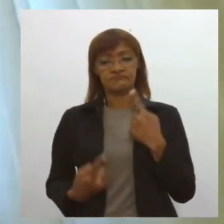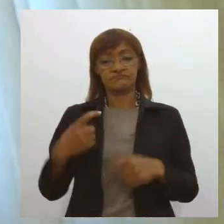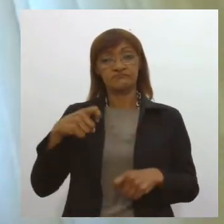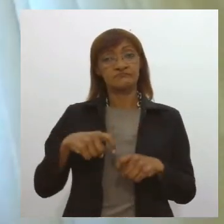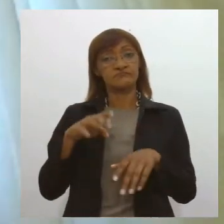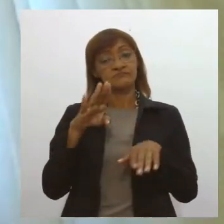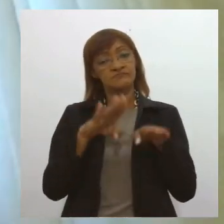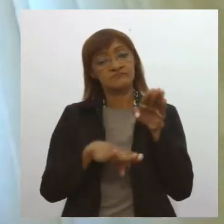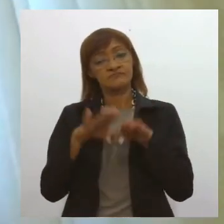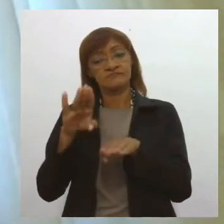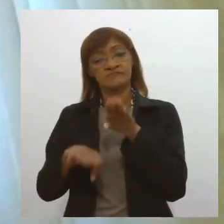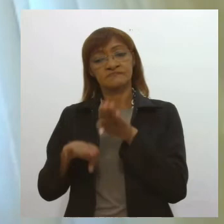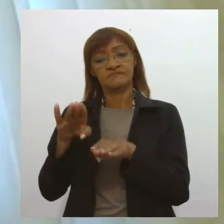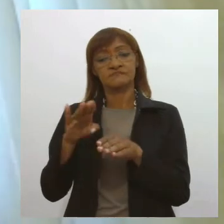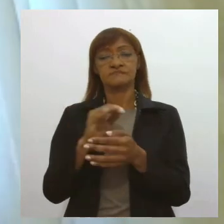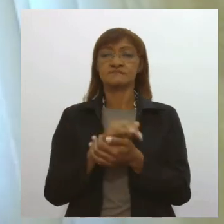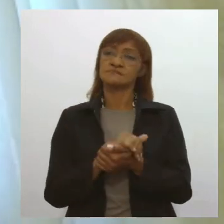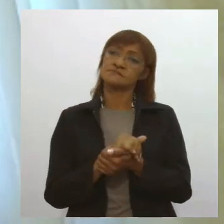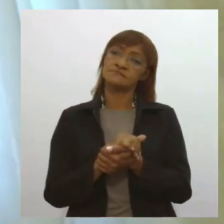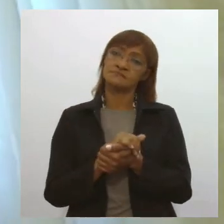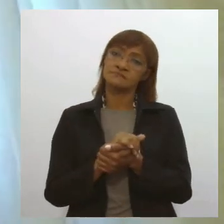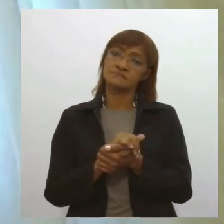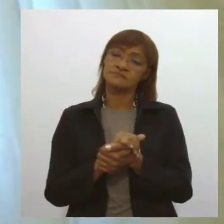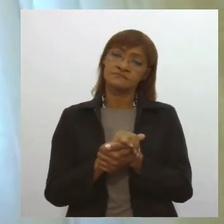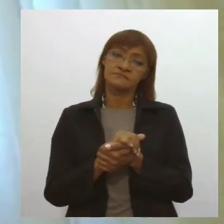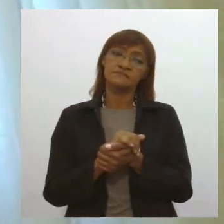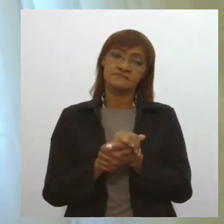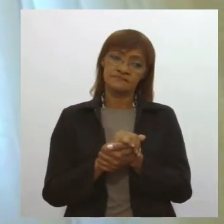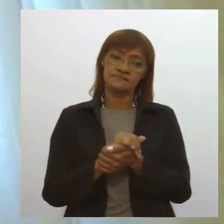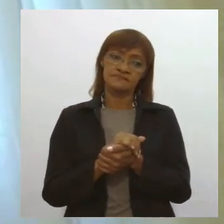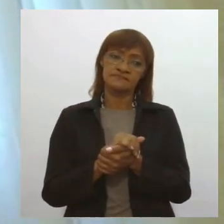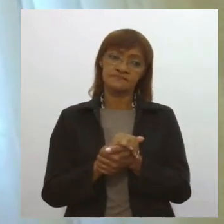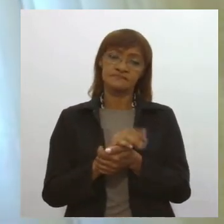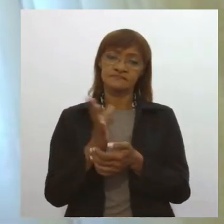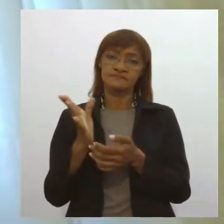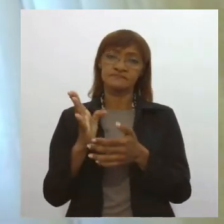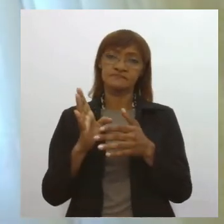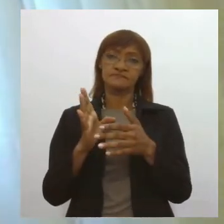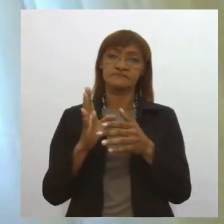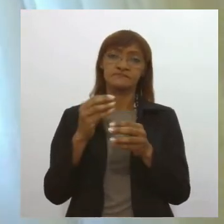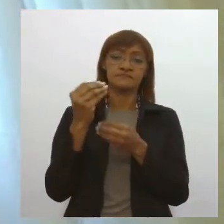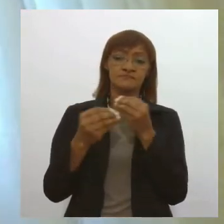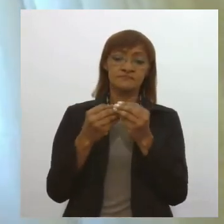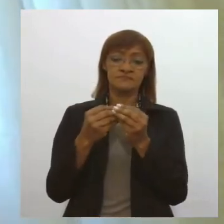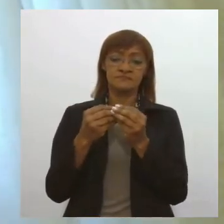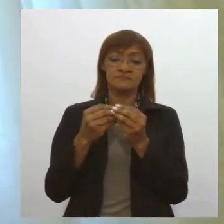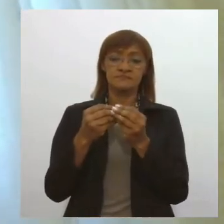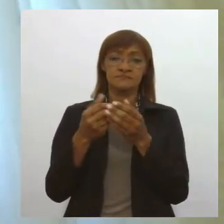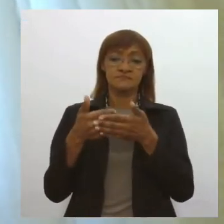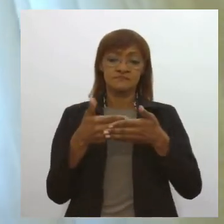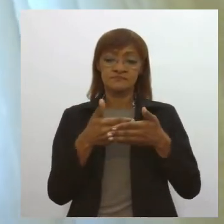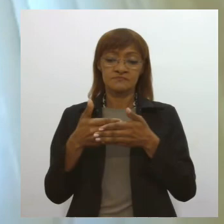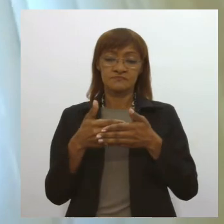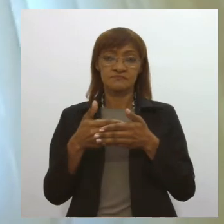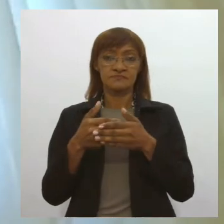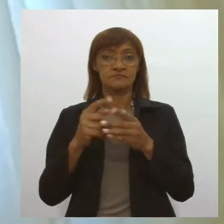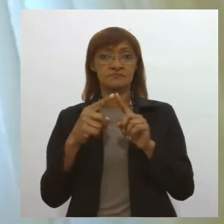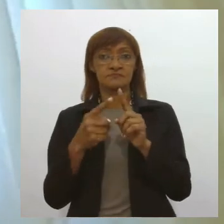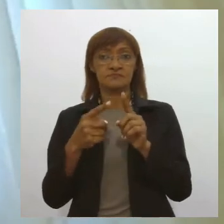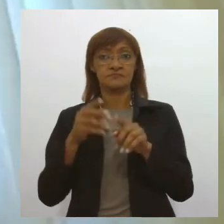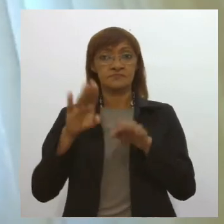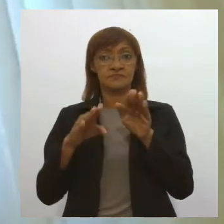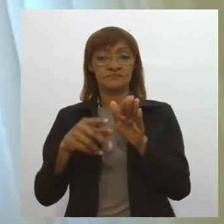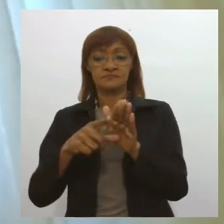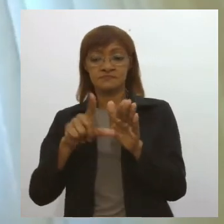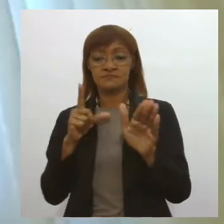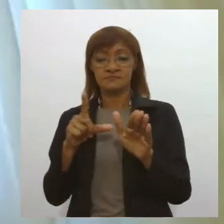vezes por defesa, né, dessa saúde materna, né, tem que se antecipar. E muitas vezes a antecipação é por